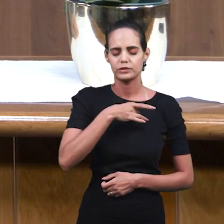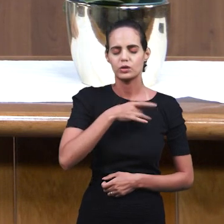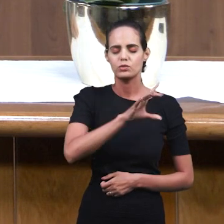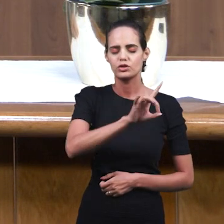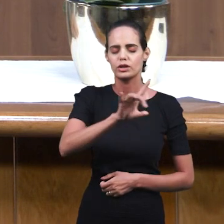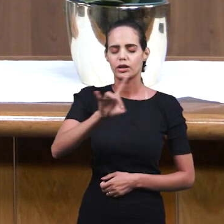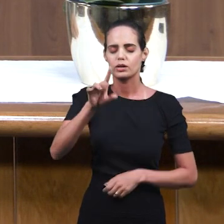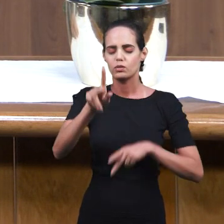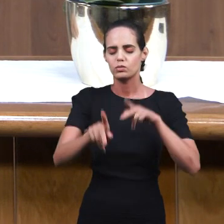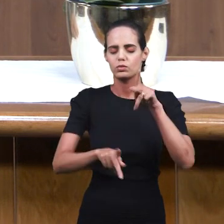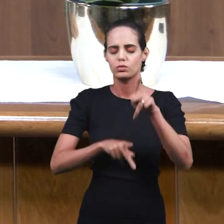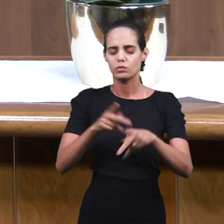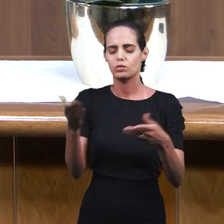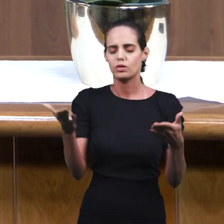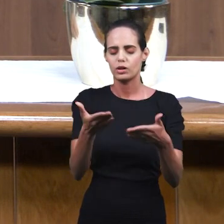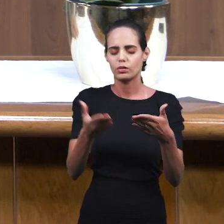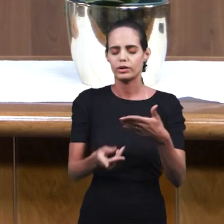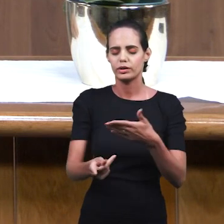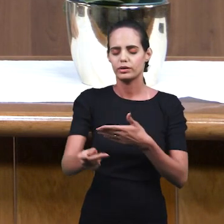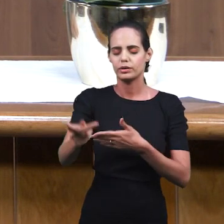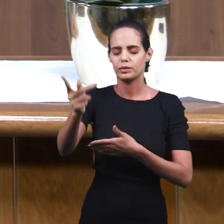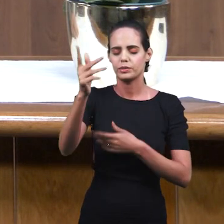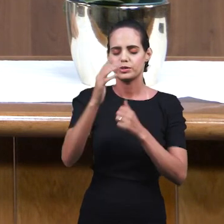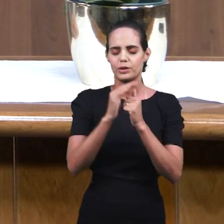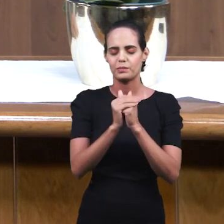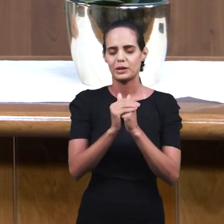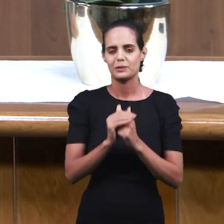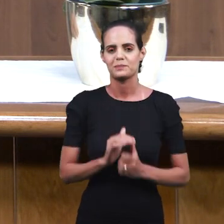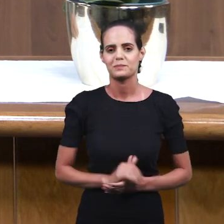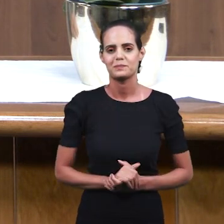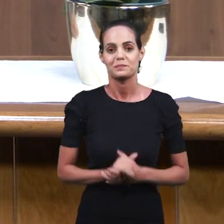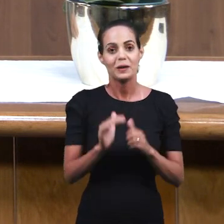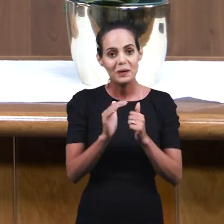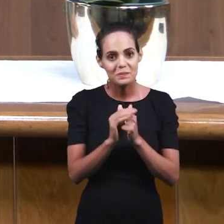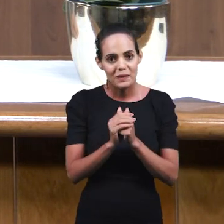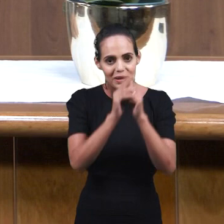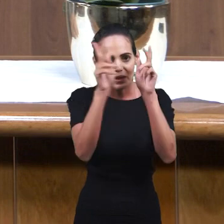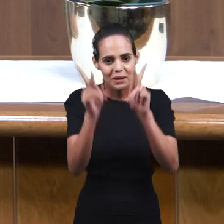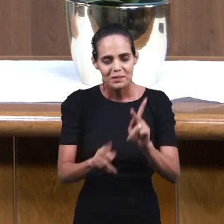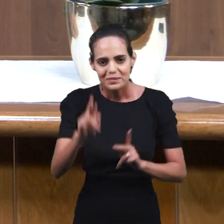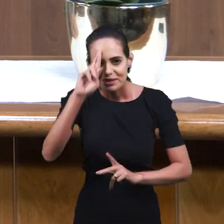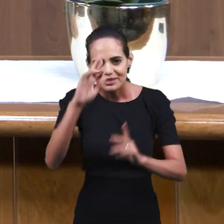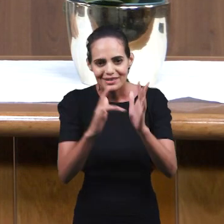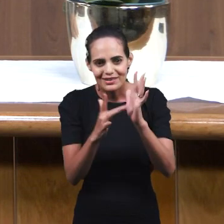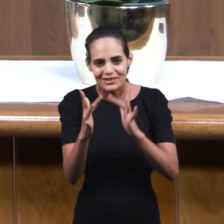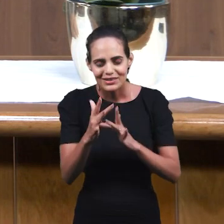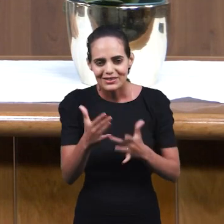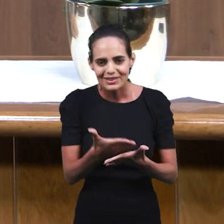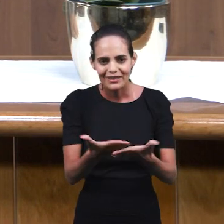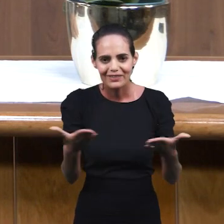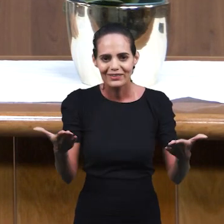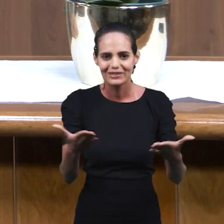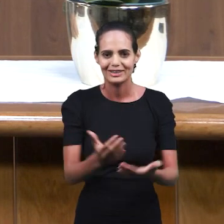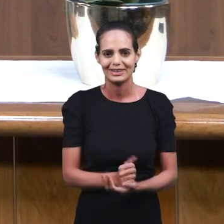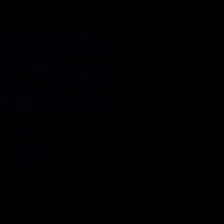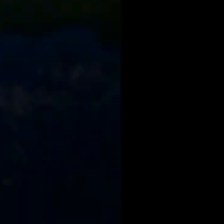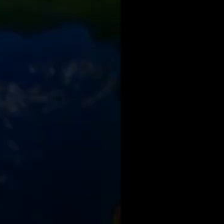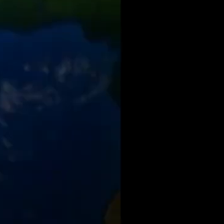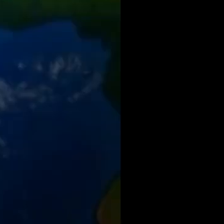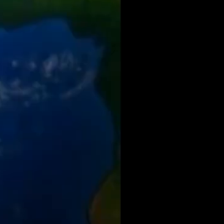sobre todo o povo de Deus, desde agora e para sempre. Amém. Amém, irmãos, a paz do Senhor Jesus a todos.